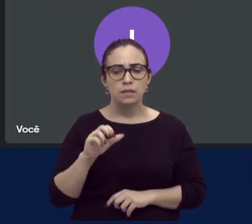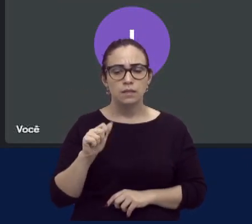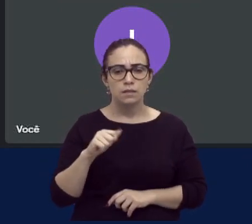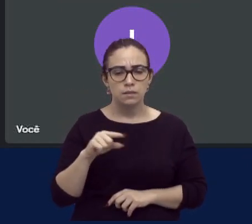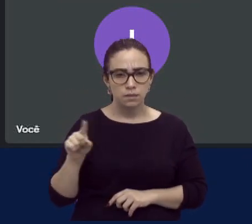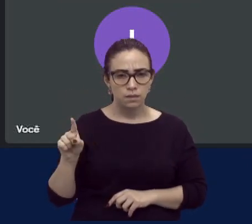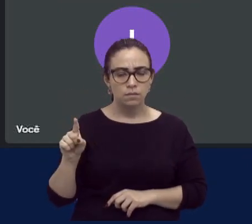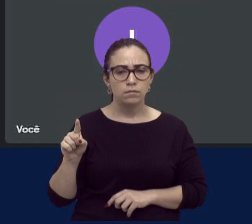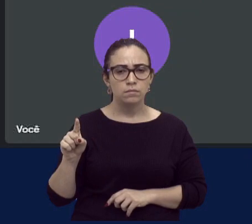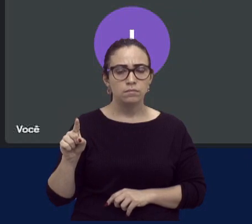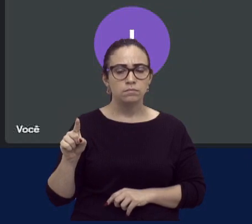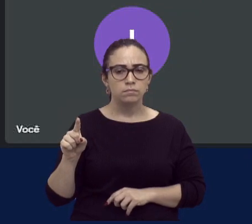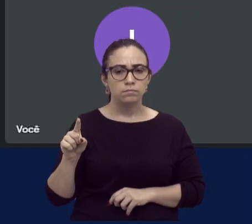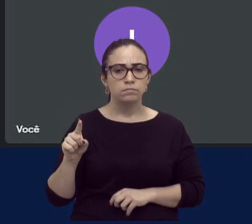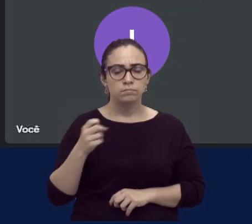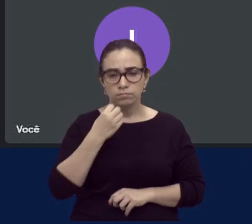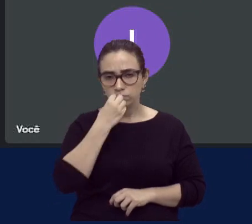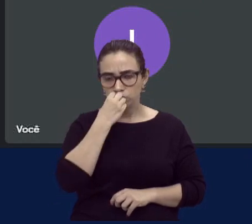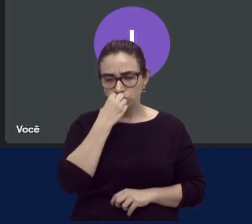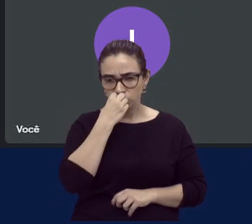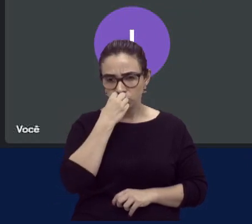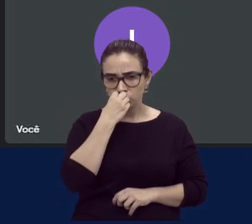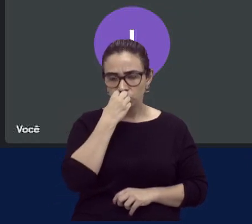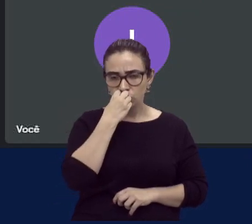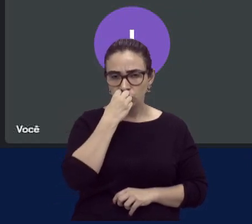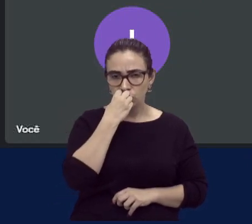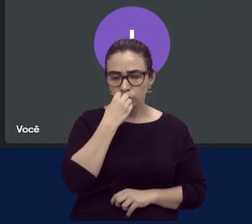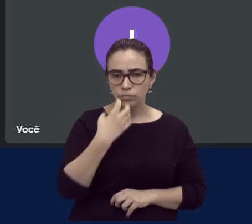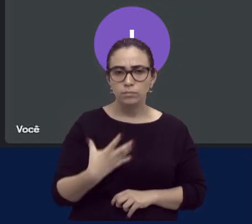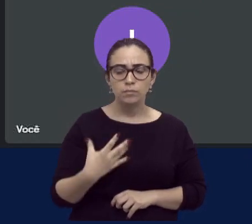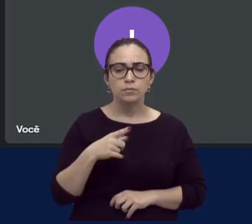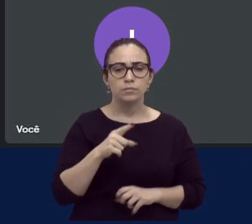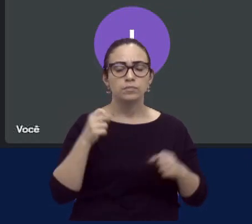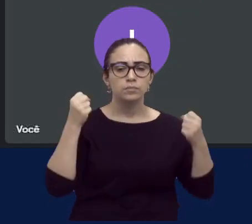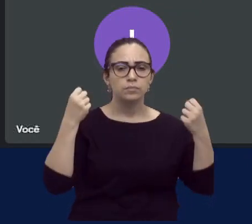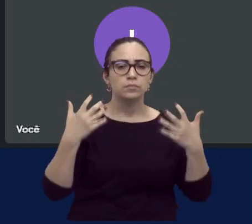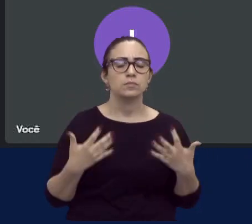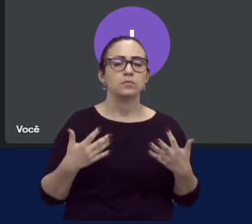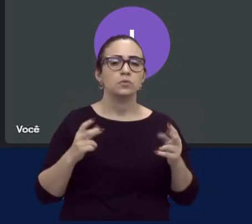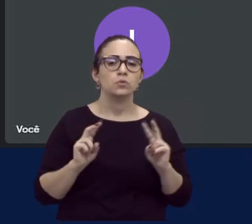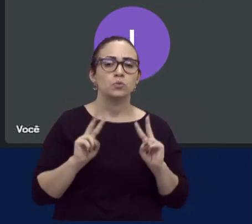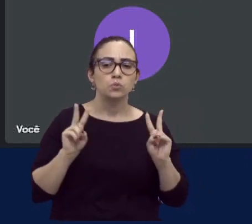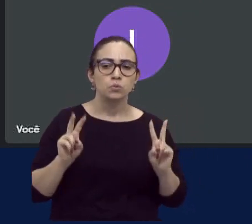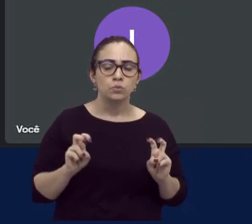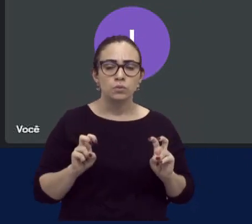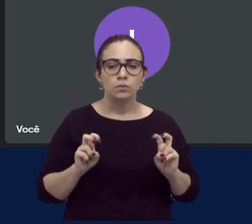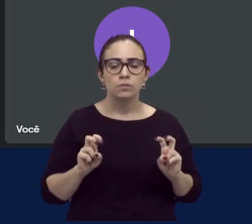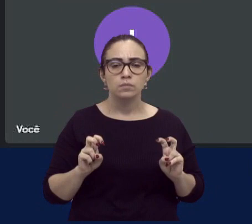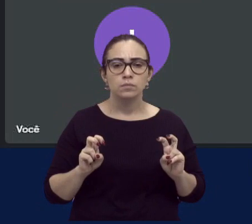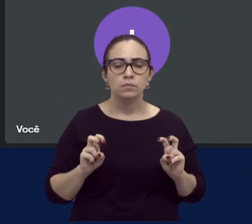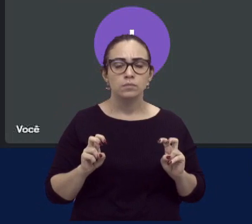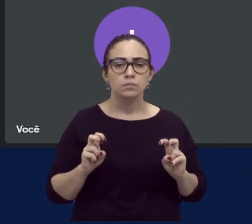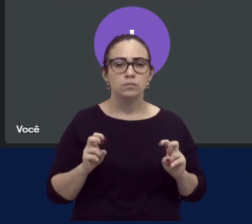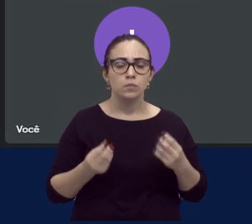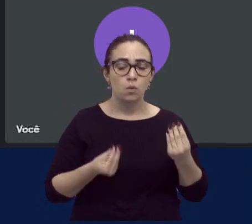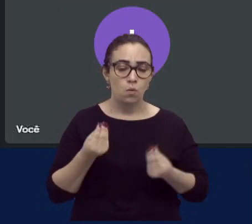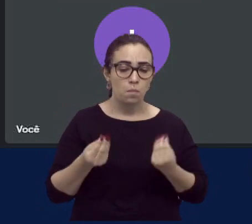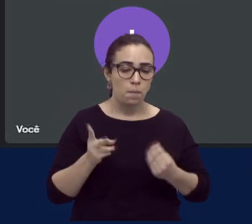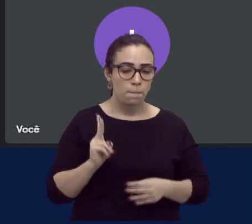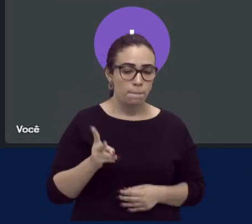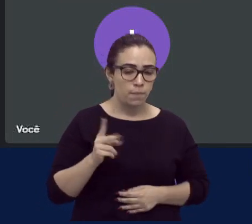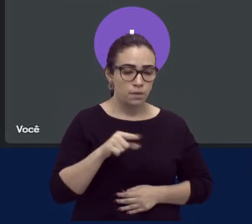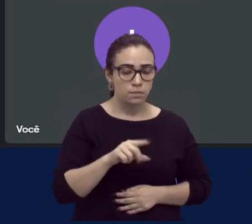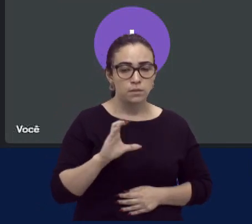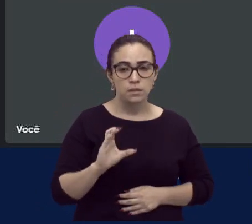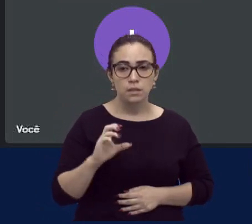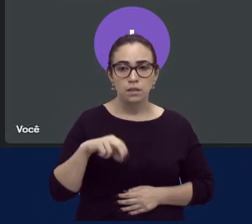você pontuou de uma maneira muito, muito precisa a questão de como a própria CNV, os princípios